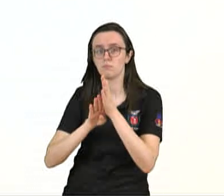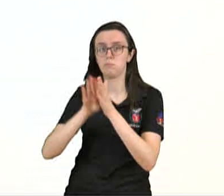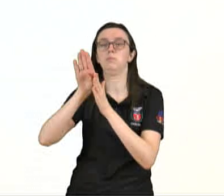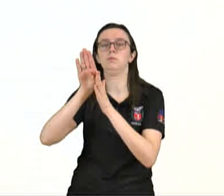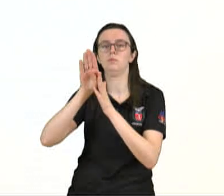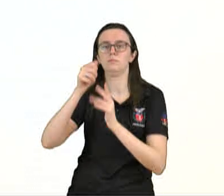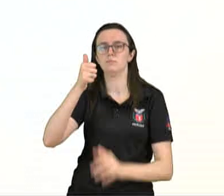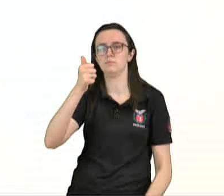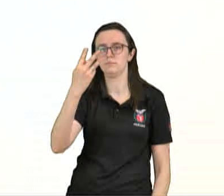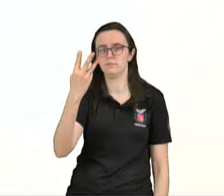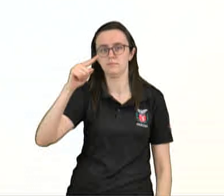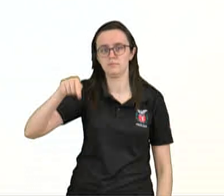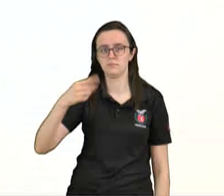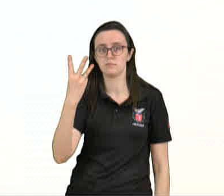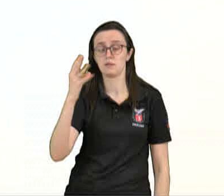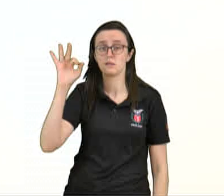de